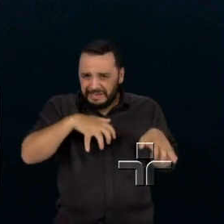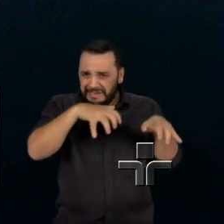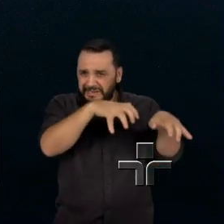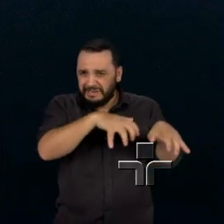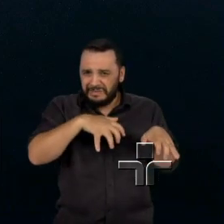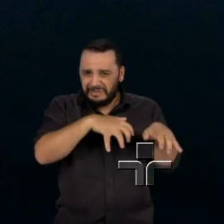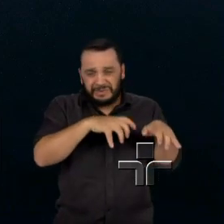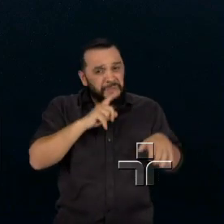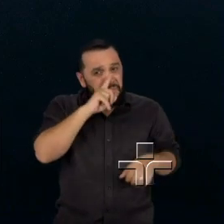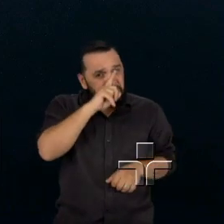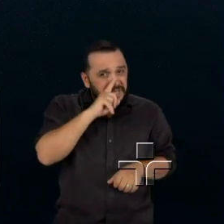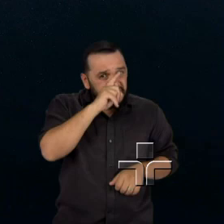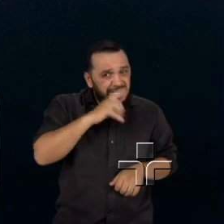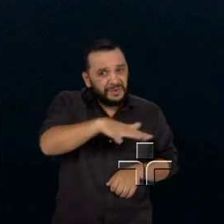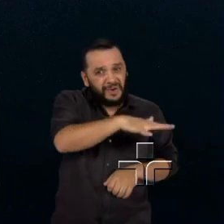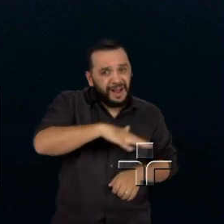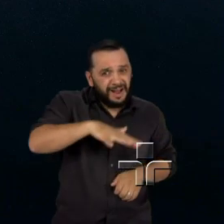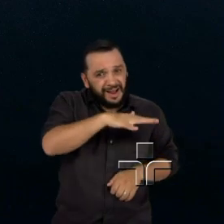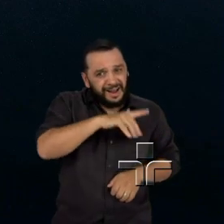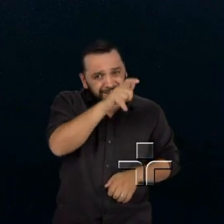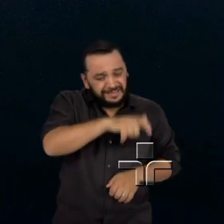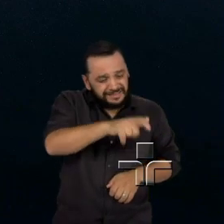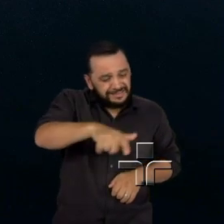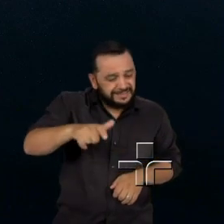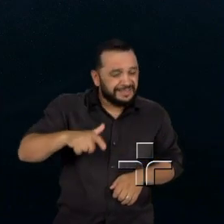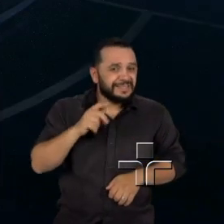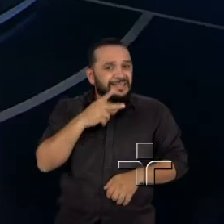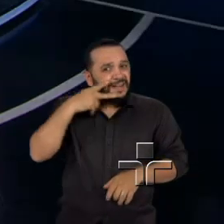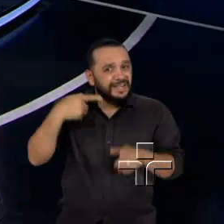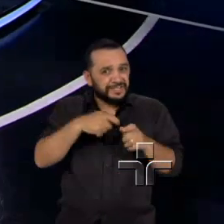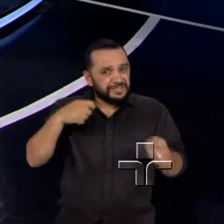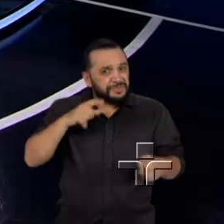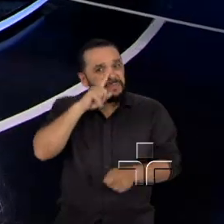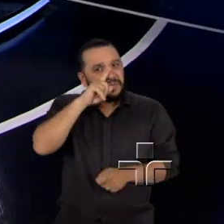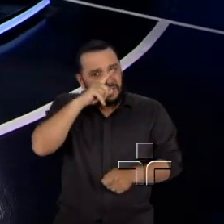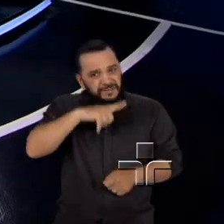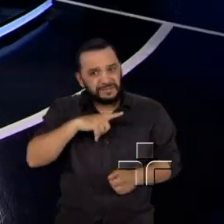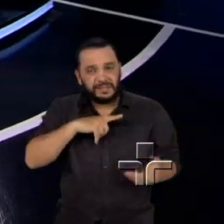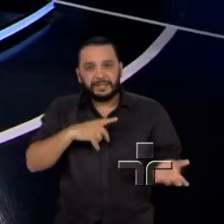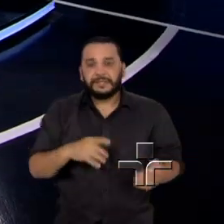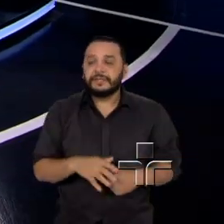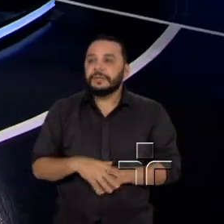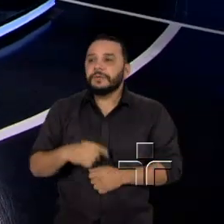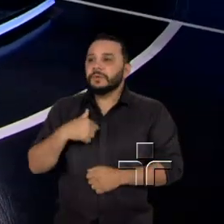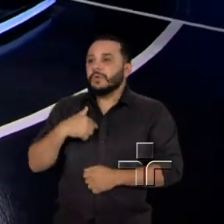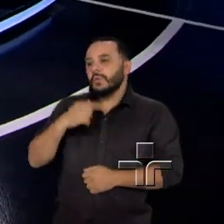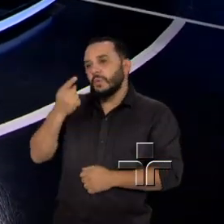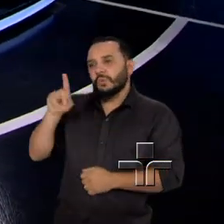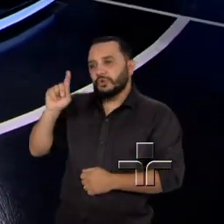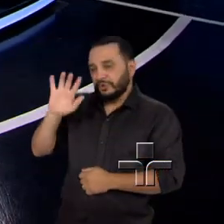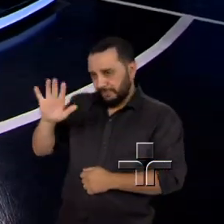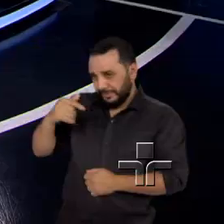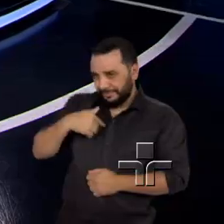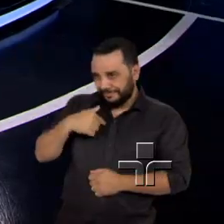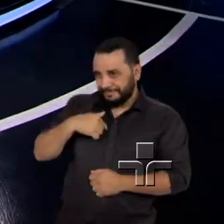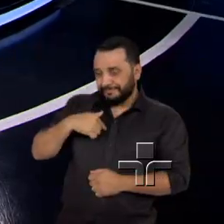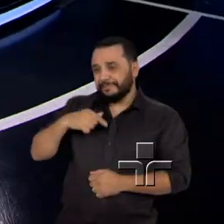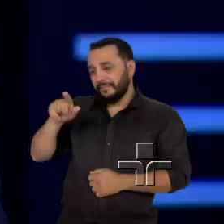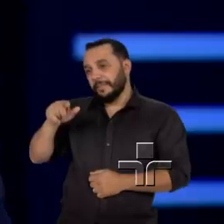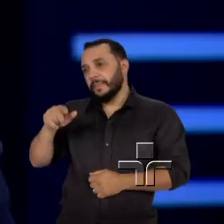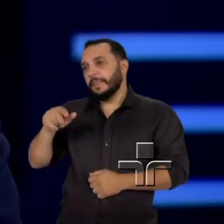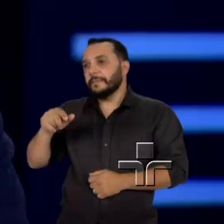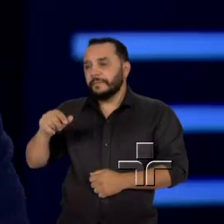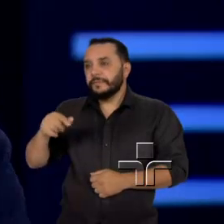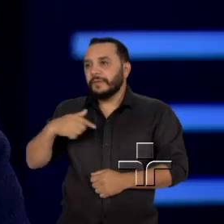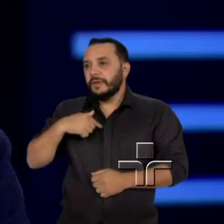que não. Senhores, fiquem à vontade para escolher um tweet e comentar. Bom, eu fui mencionado na última, então eu vou... O que eu estou dizendo é o seguinte: